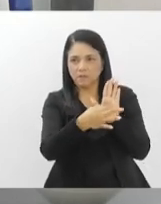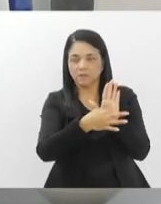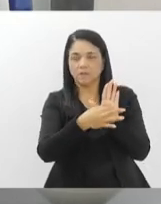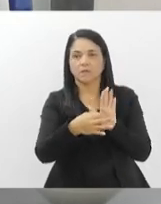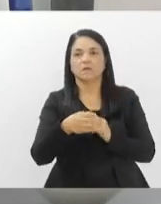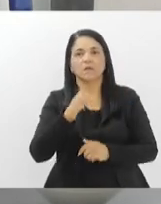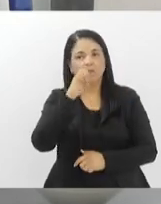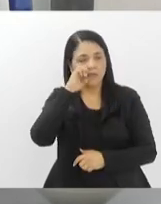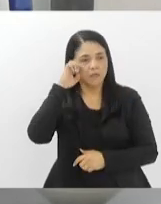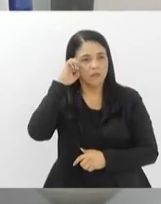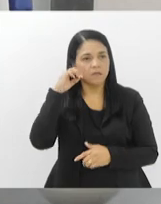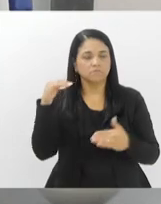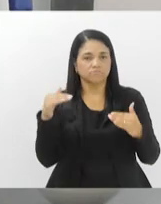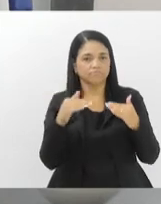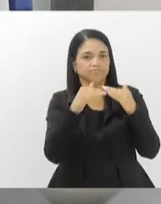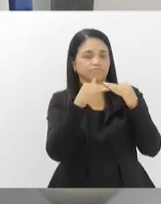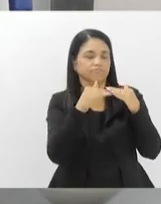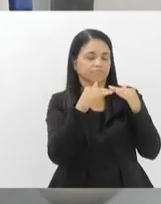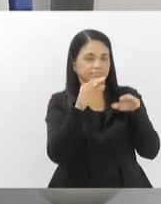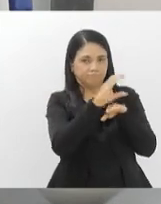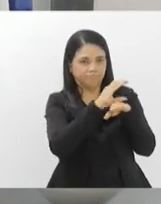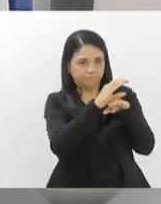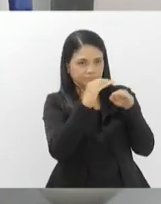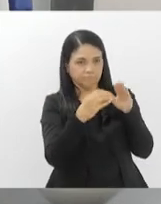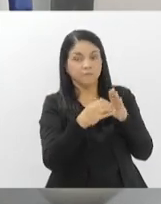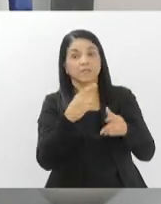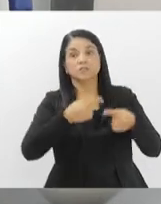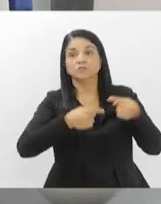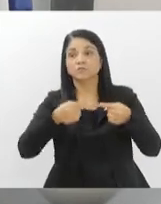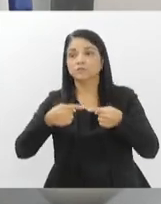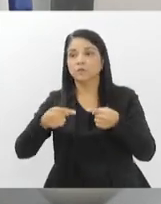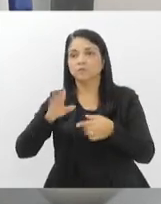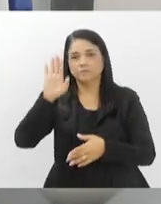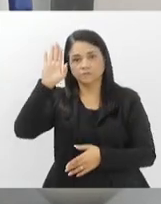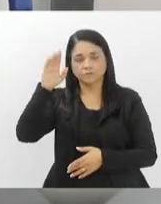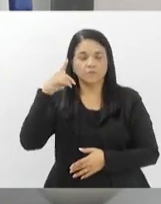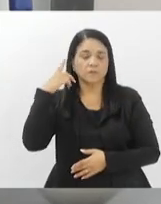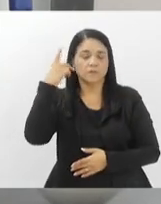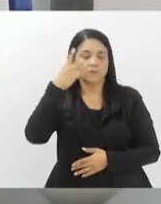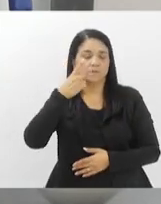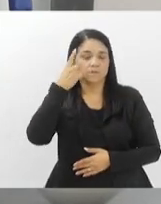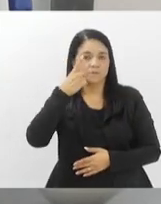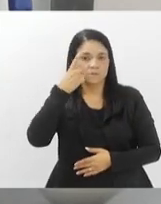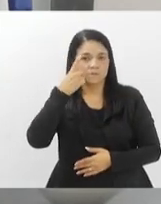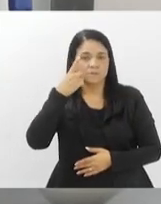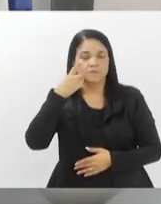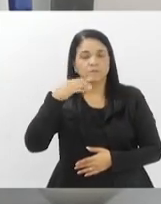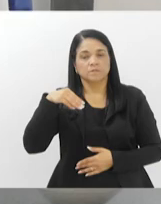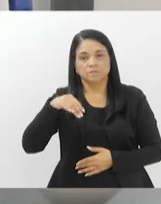deputada Érica. Parecer pela constitucionalidade, presidente. Em discussão. Presidente. Para discutir, deputado Carlos Mink.